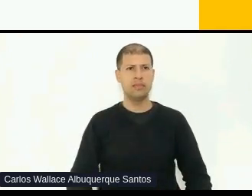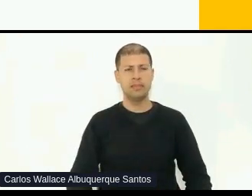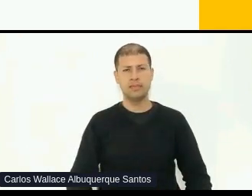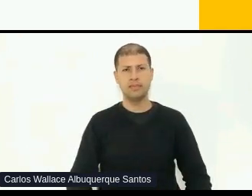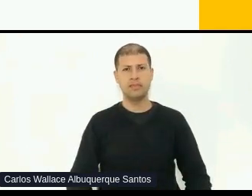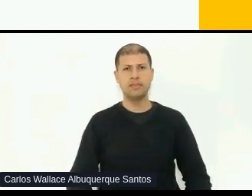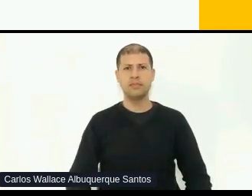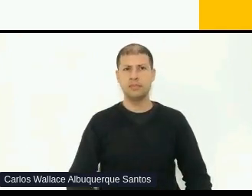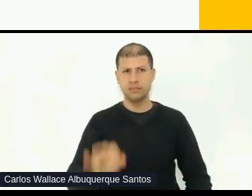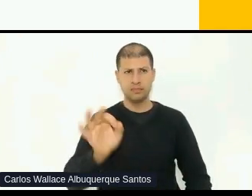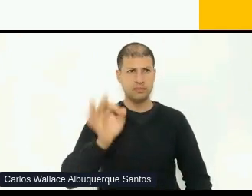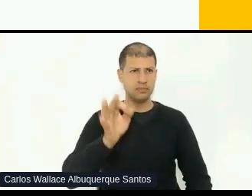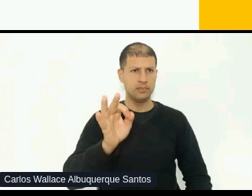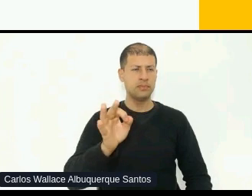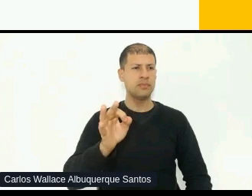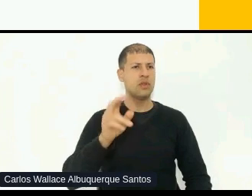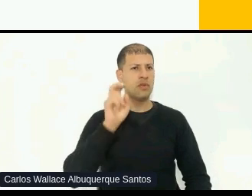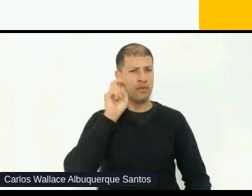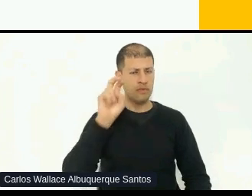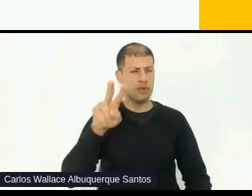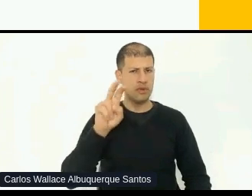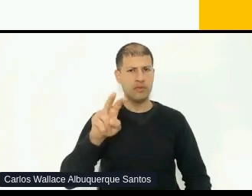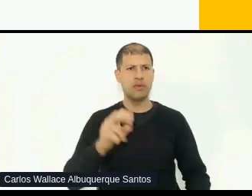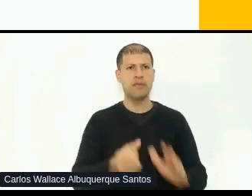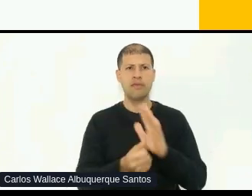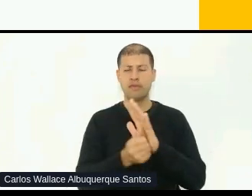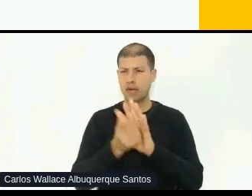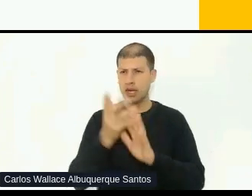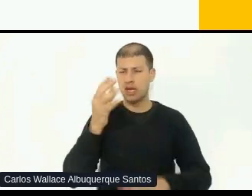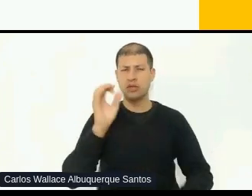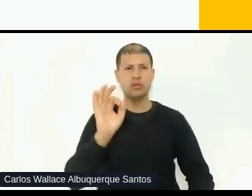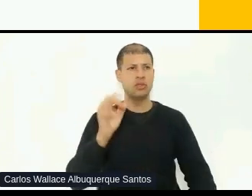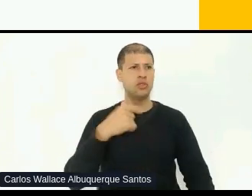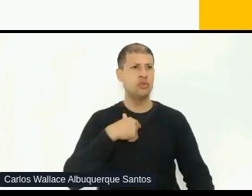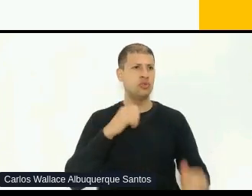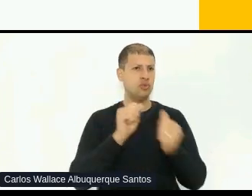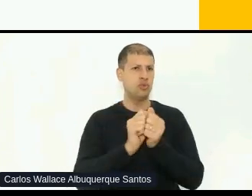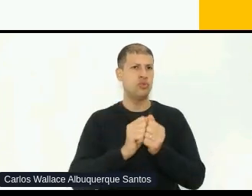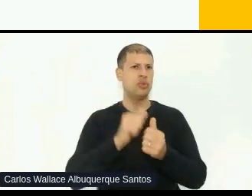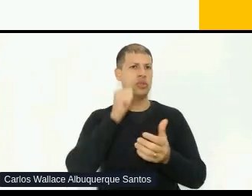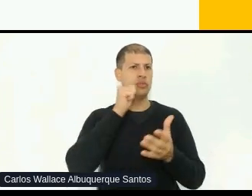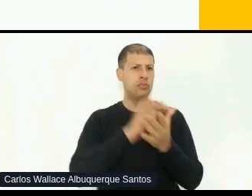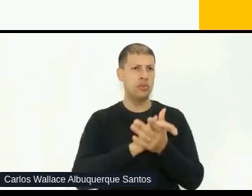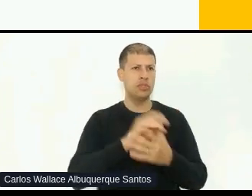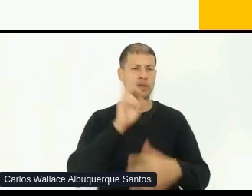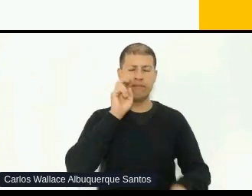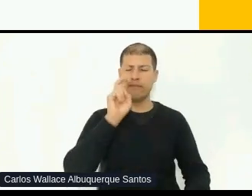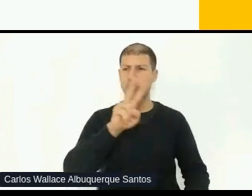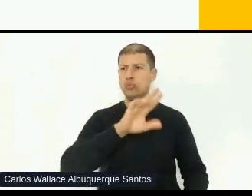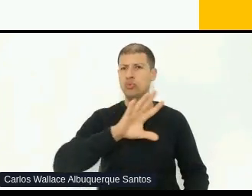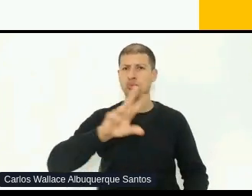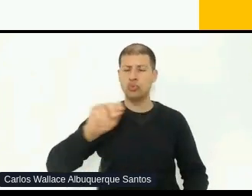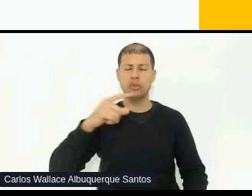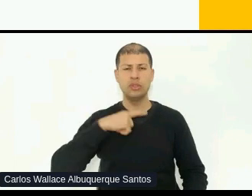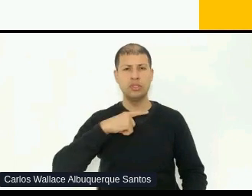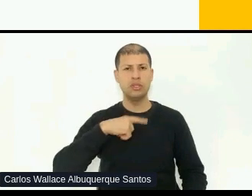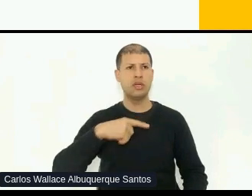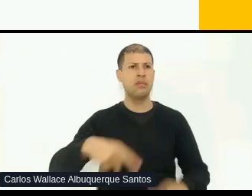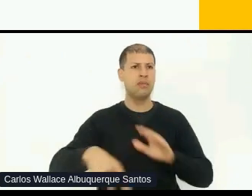Pois é, eu já assisti vários episódios aqui com a minha esposa, ela assistiu tudo quanto é temporada possível de